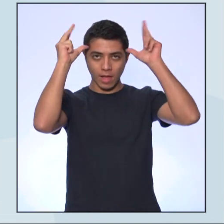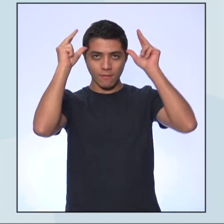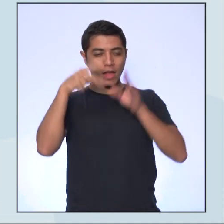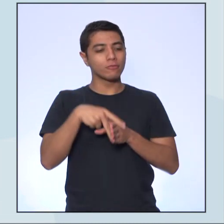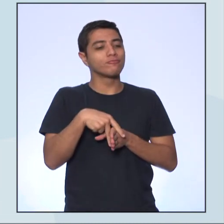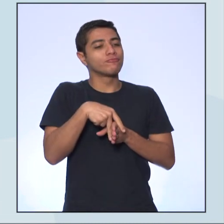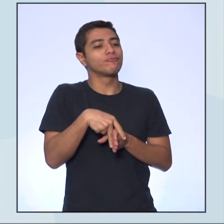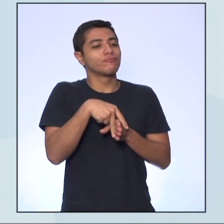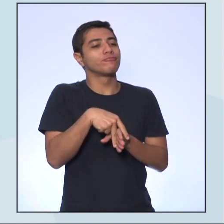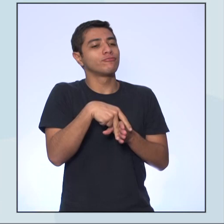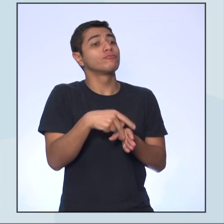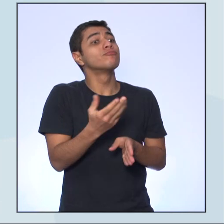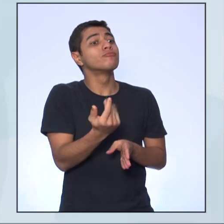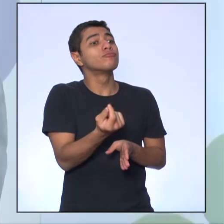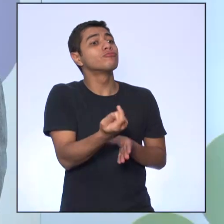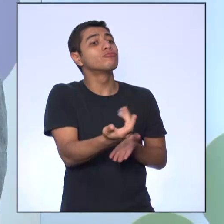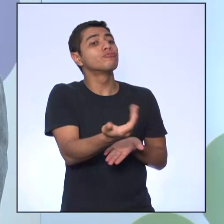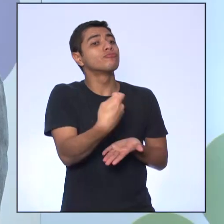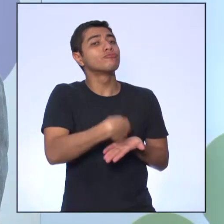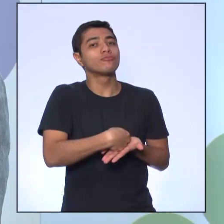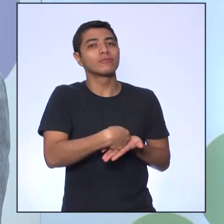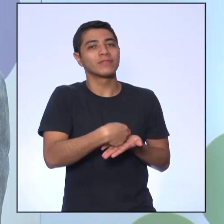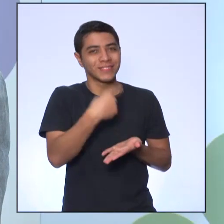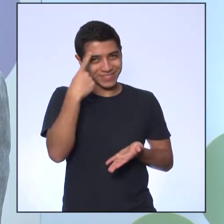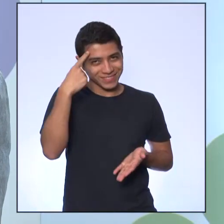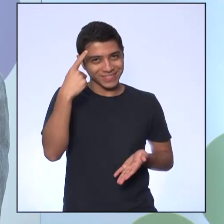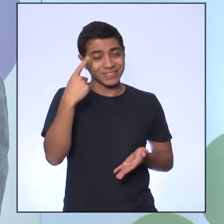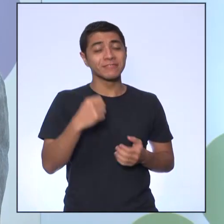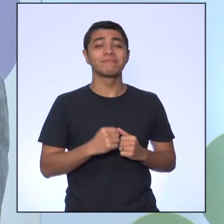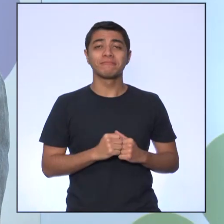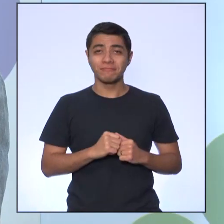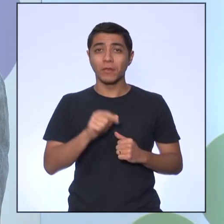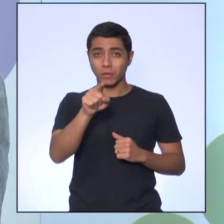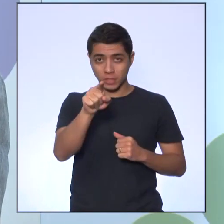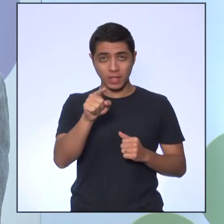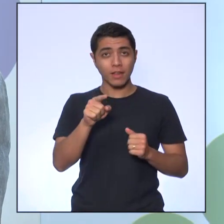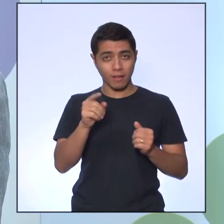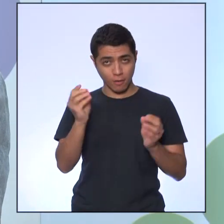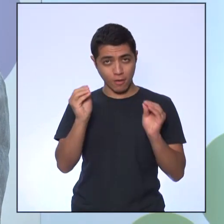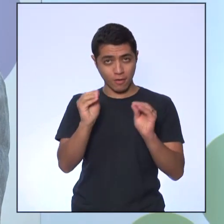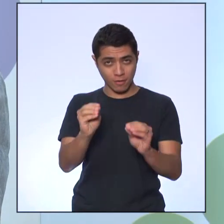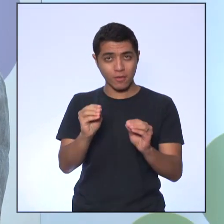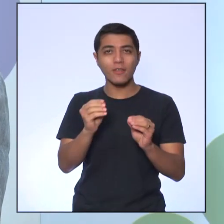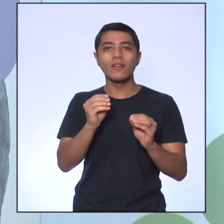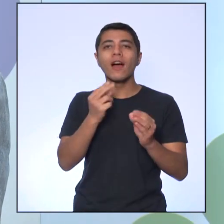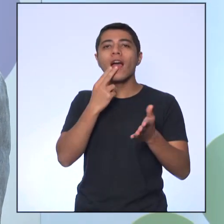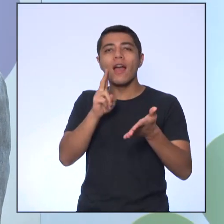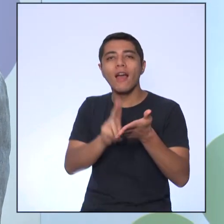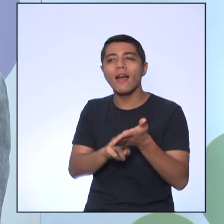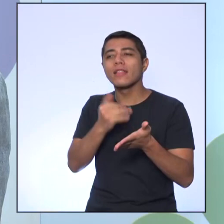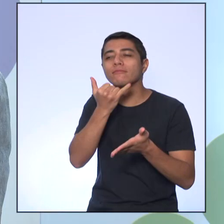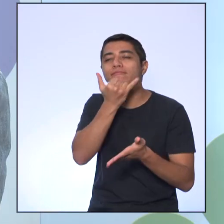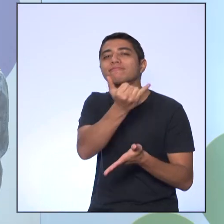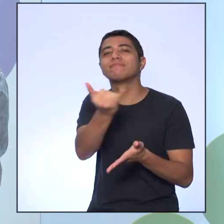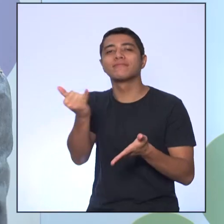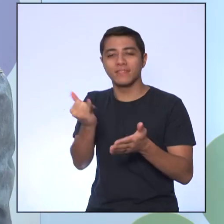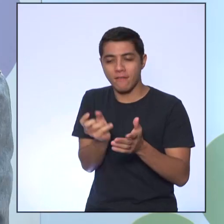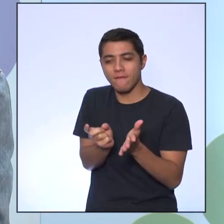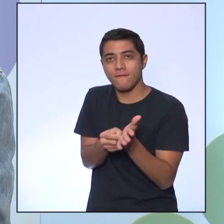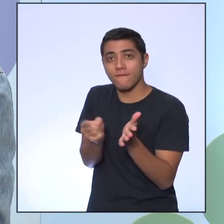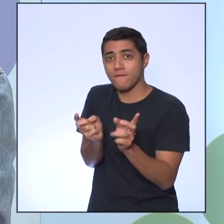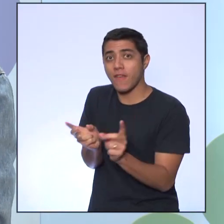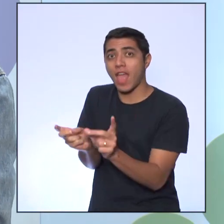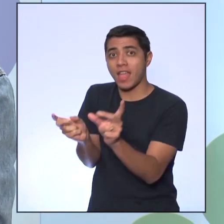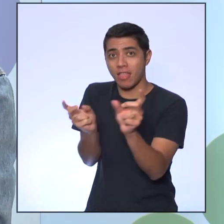Então, quem colocou venda de indulgências acertou, tá? Então, antes da gente continuar aqui com a nossa aula, eu vou dar um